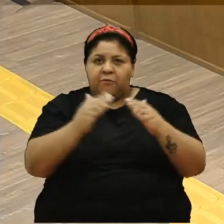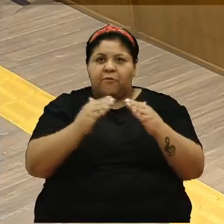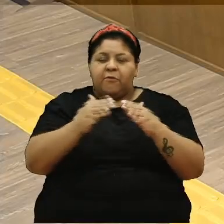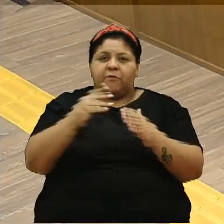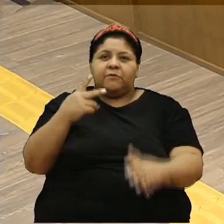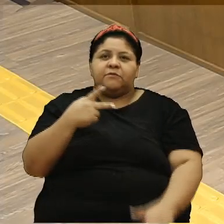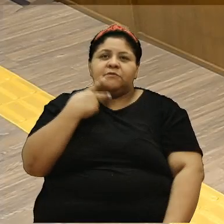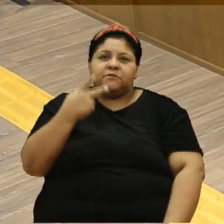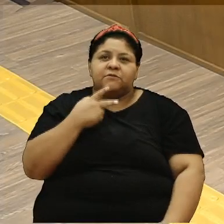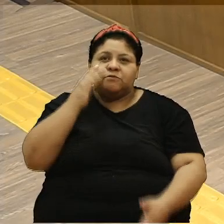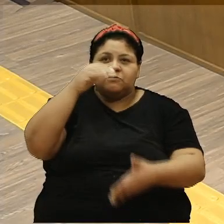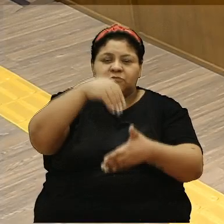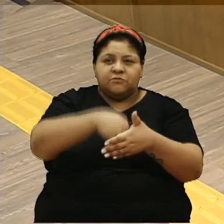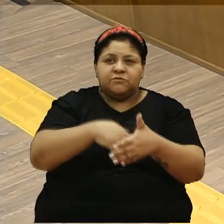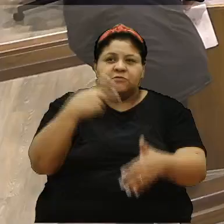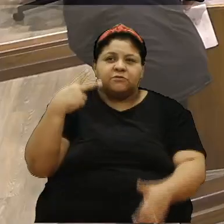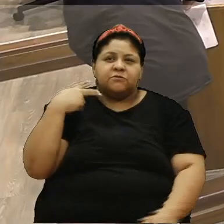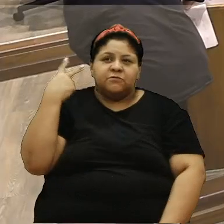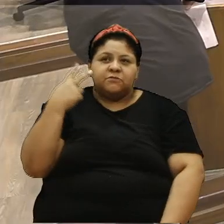Sandro Fantinel.